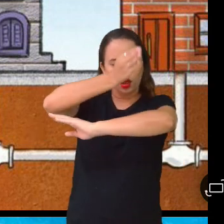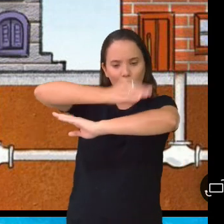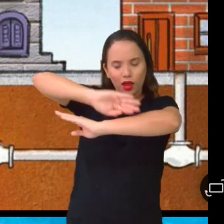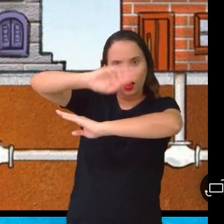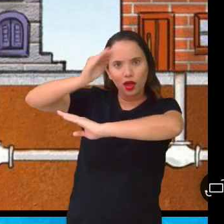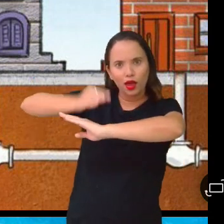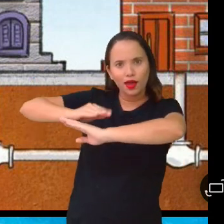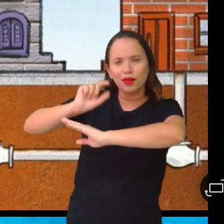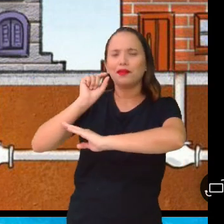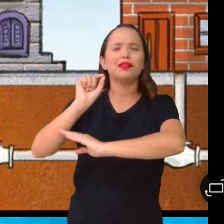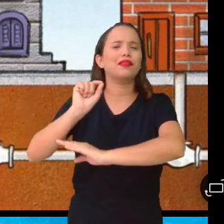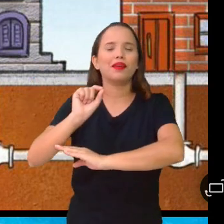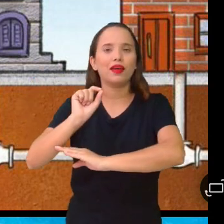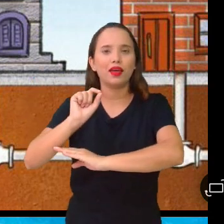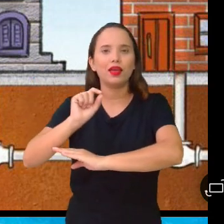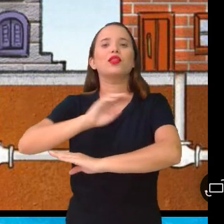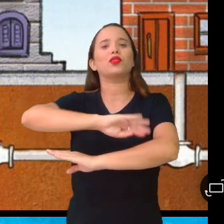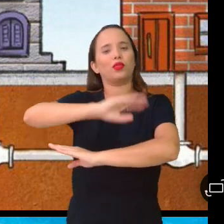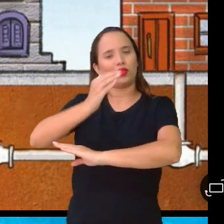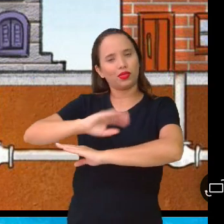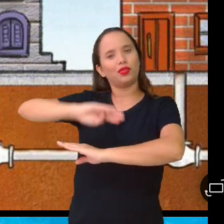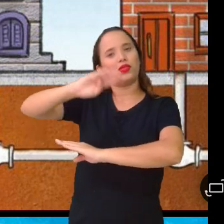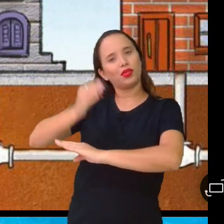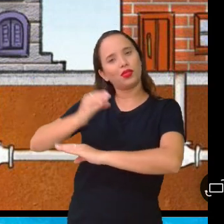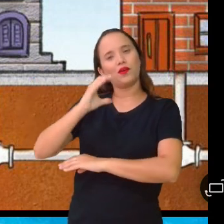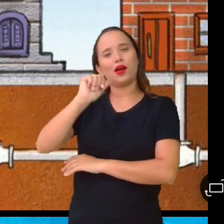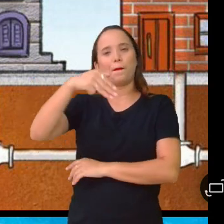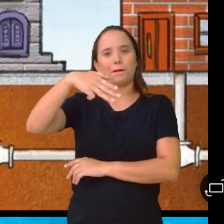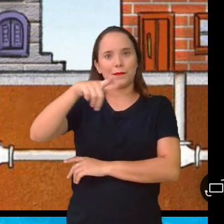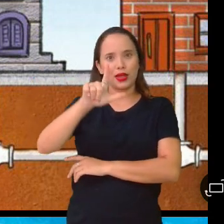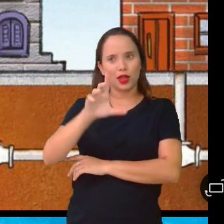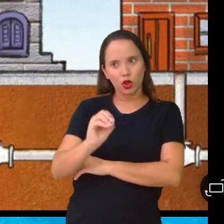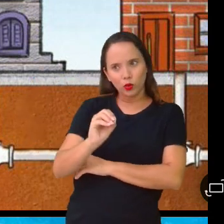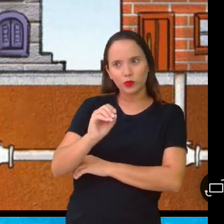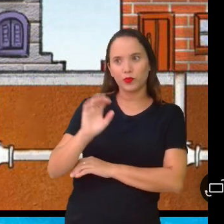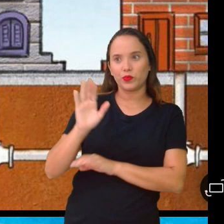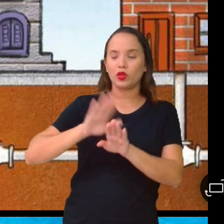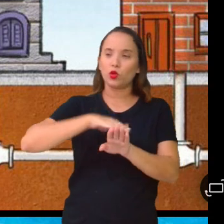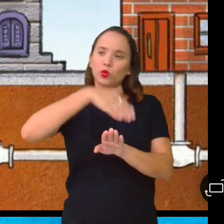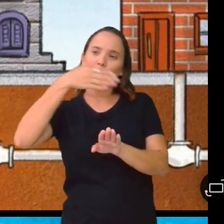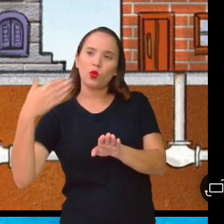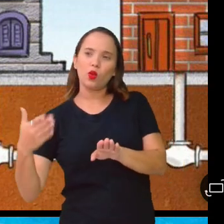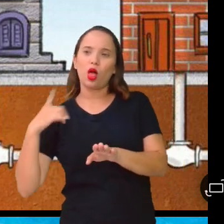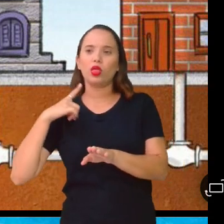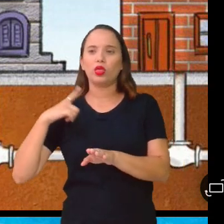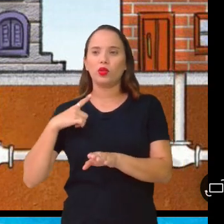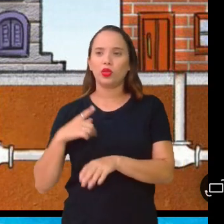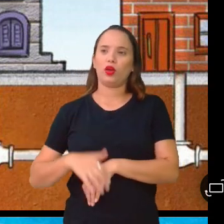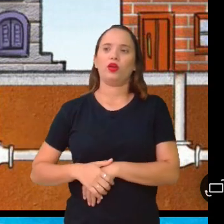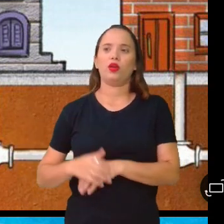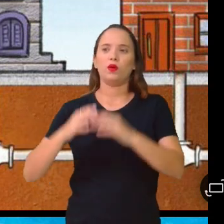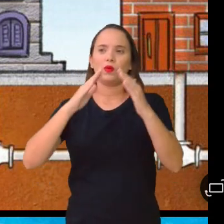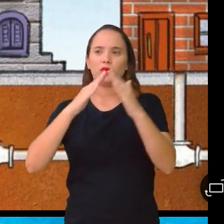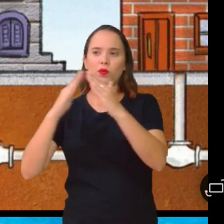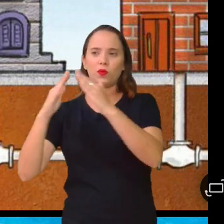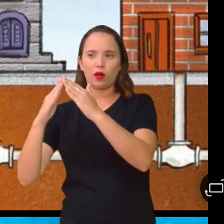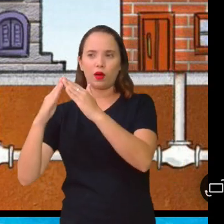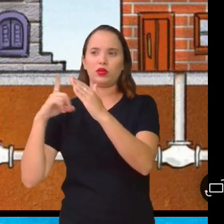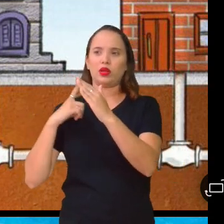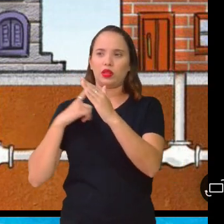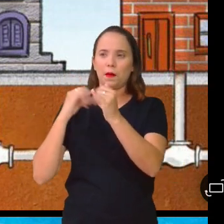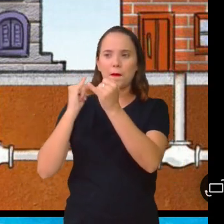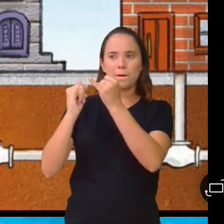quem? Do camelo. Já do outro lado, a gente vê duas orelhas assim, bem típicas do burro.